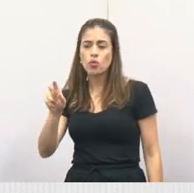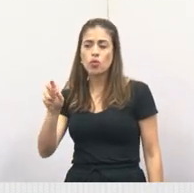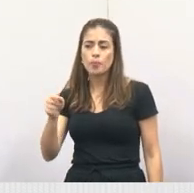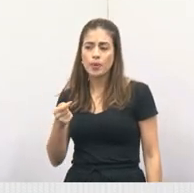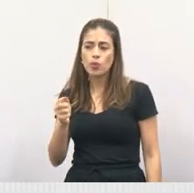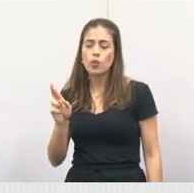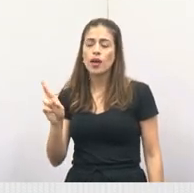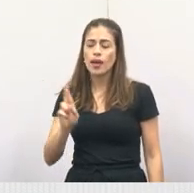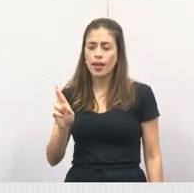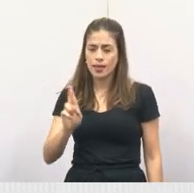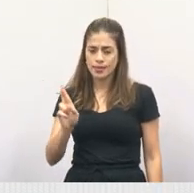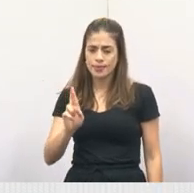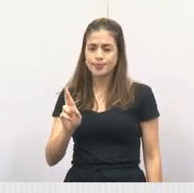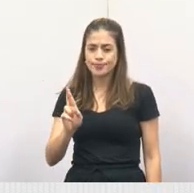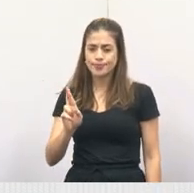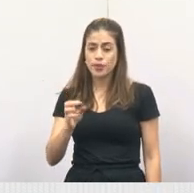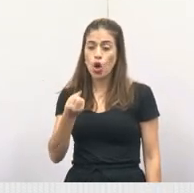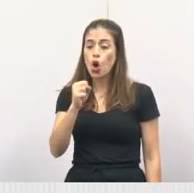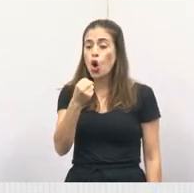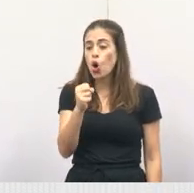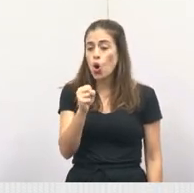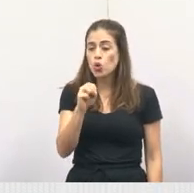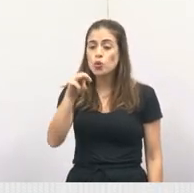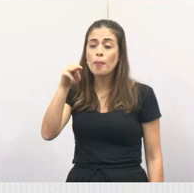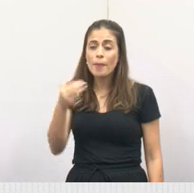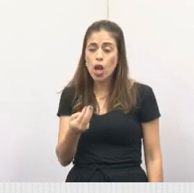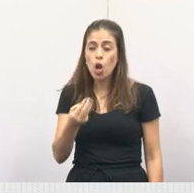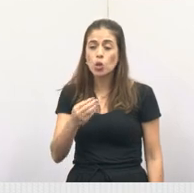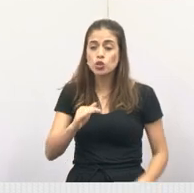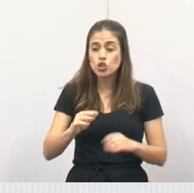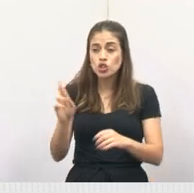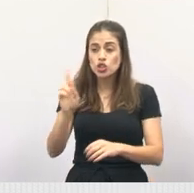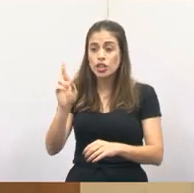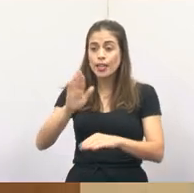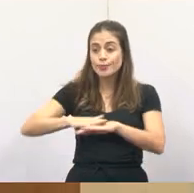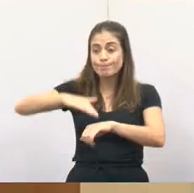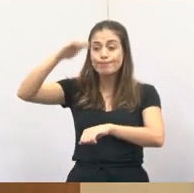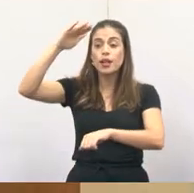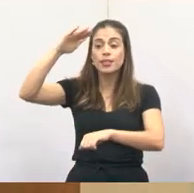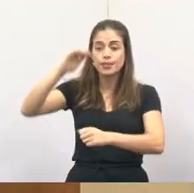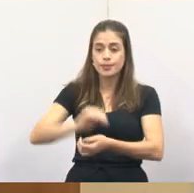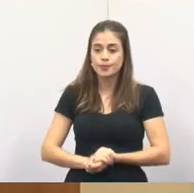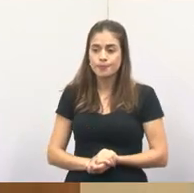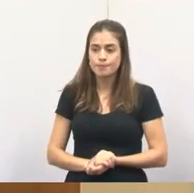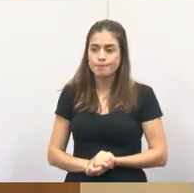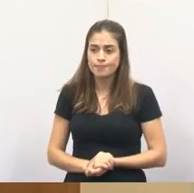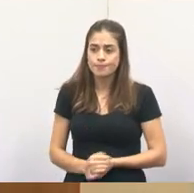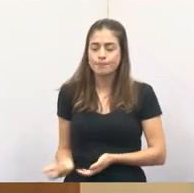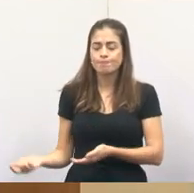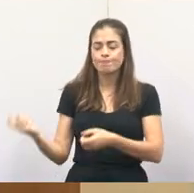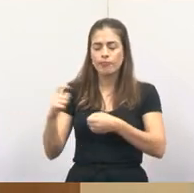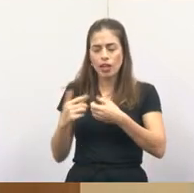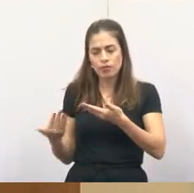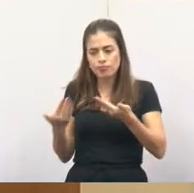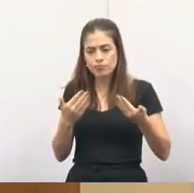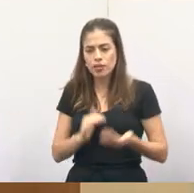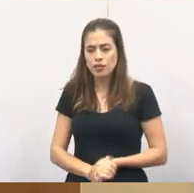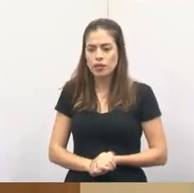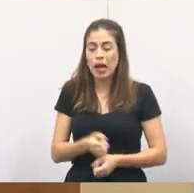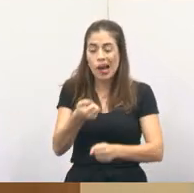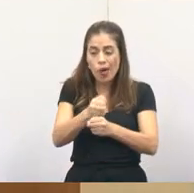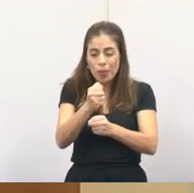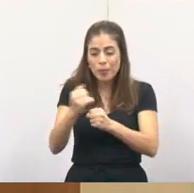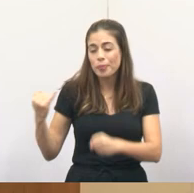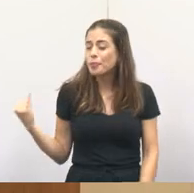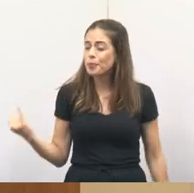8 milhões de reais a mais volta aqui por favor e essa obra ela é importante